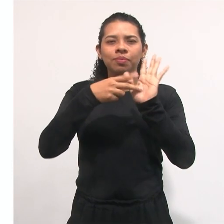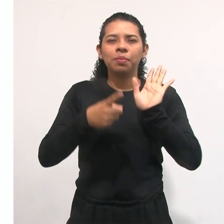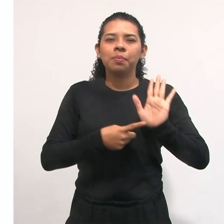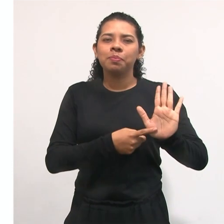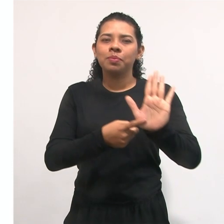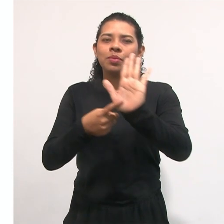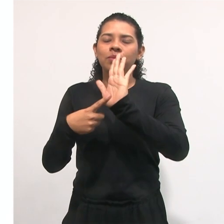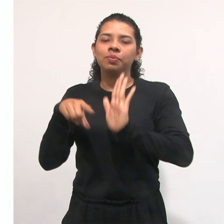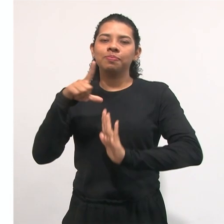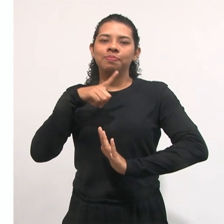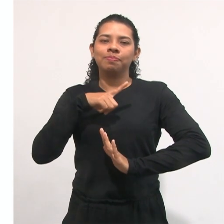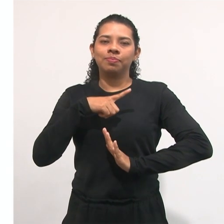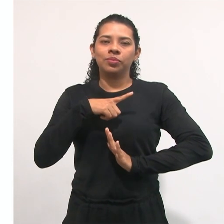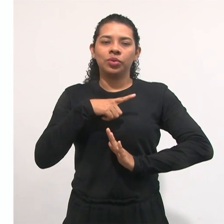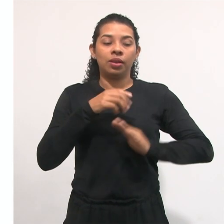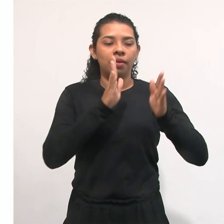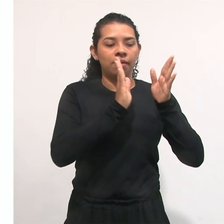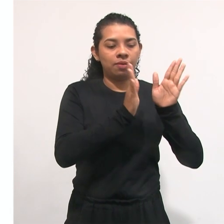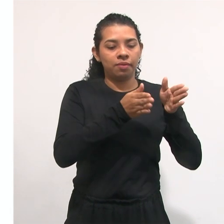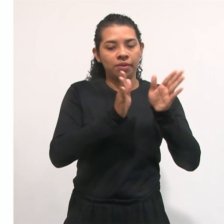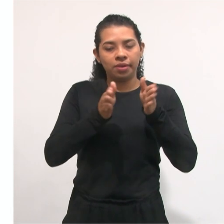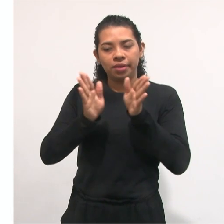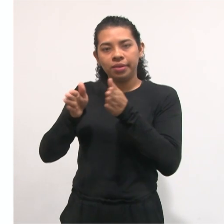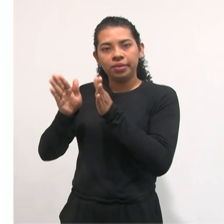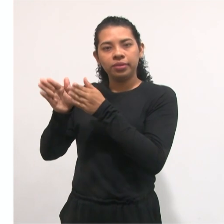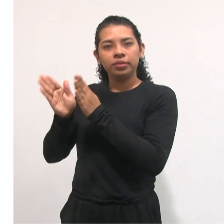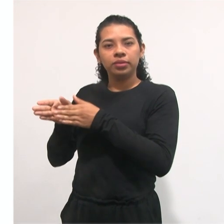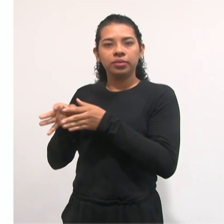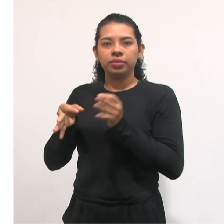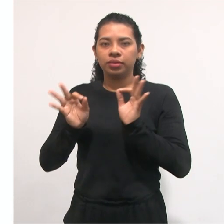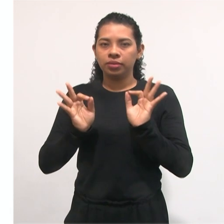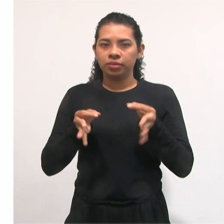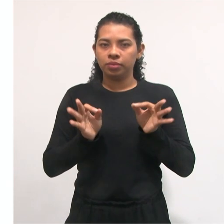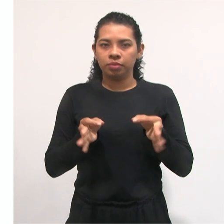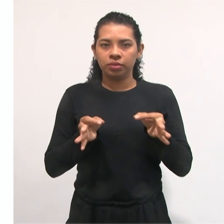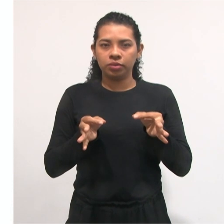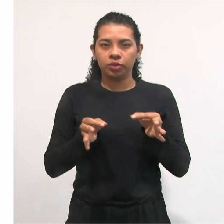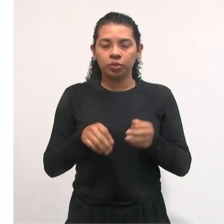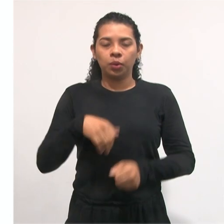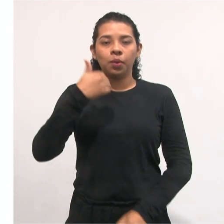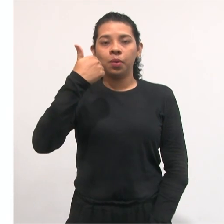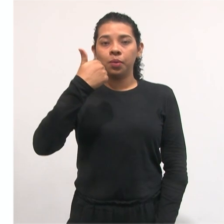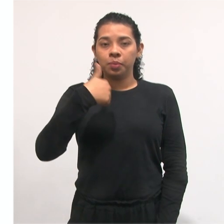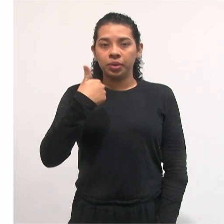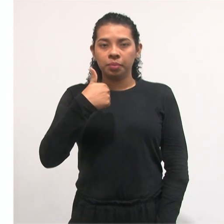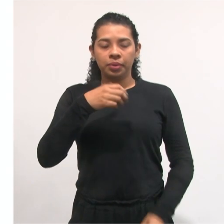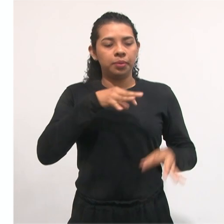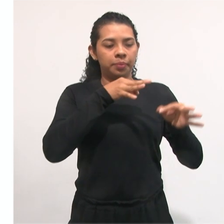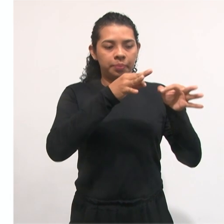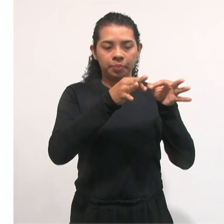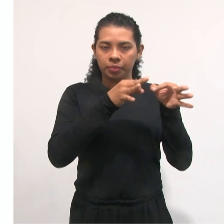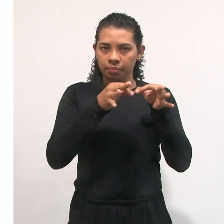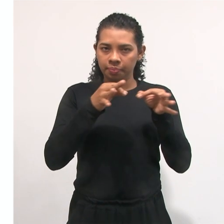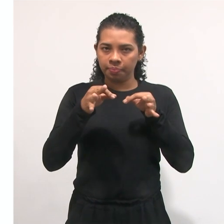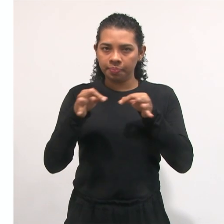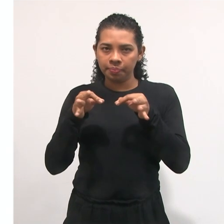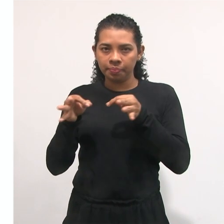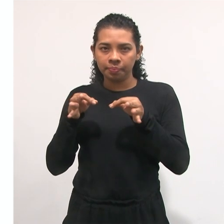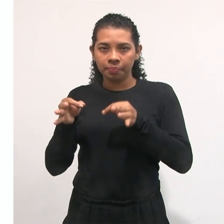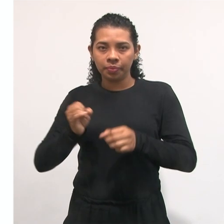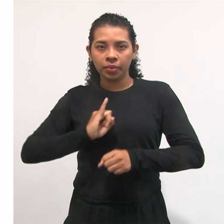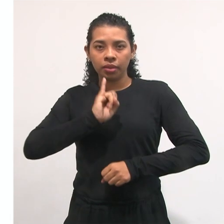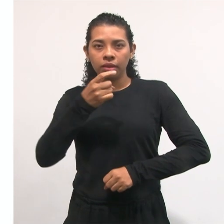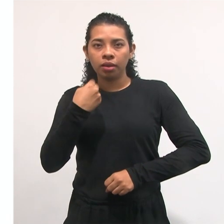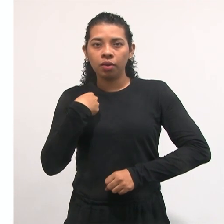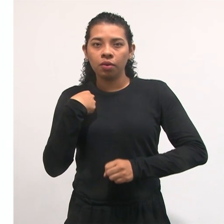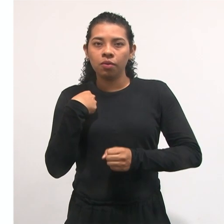em várias etapas. A primeira dela é o planejamento. Então, se eu vou fazer um processo que vai